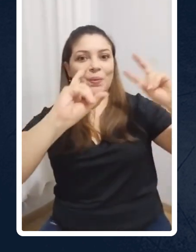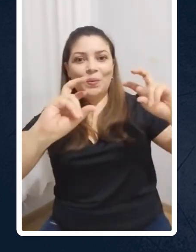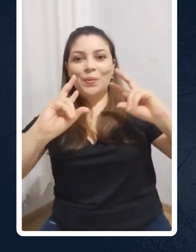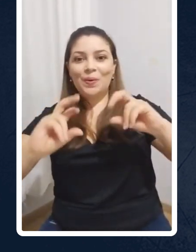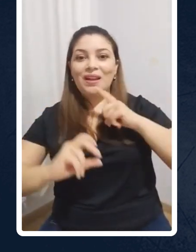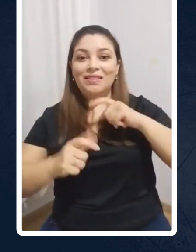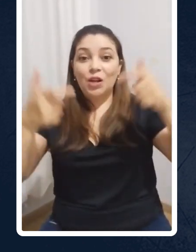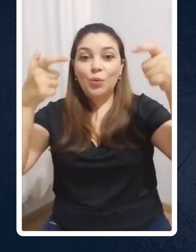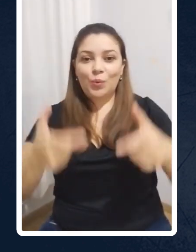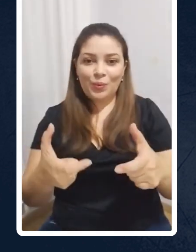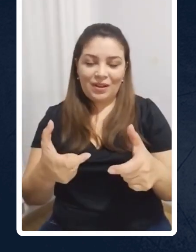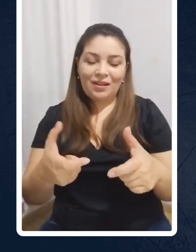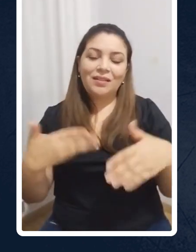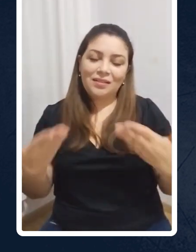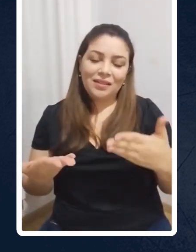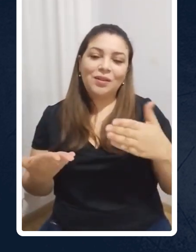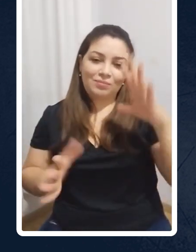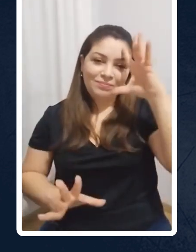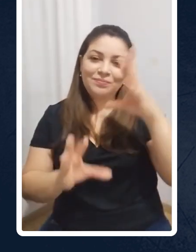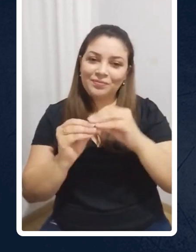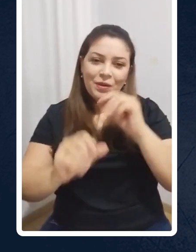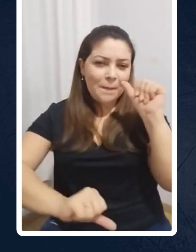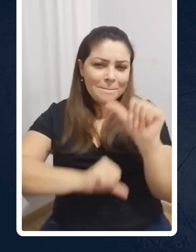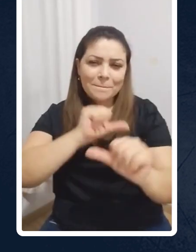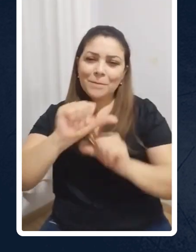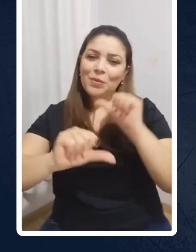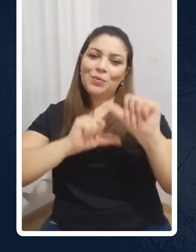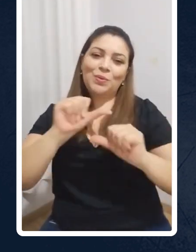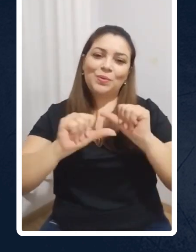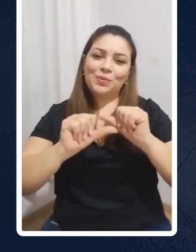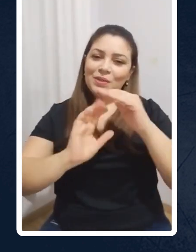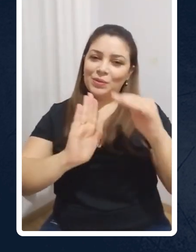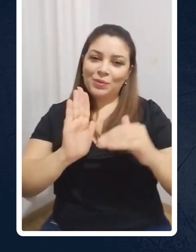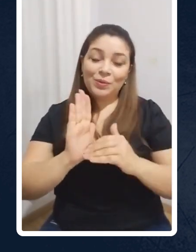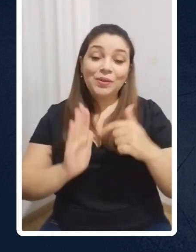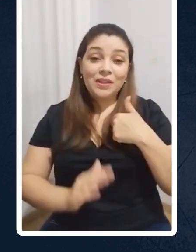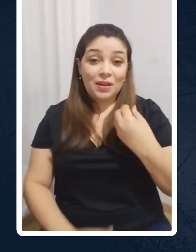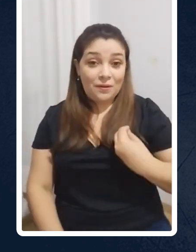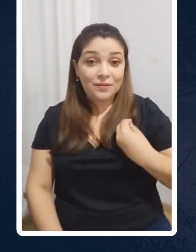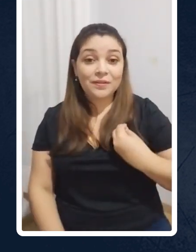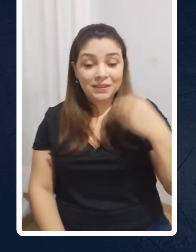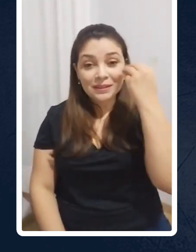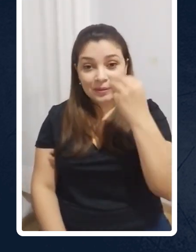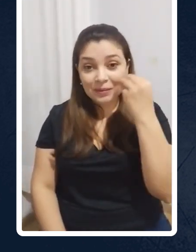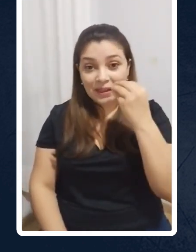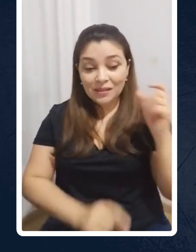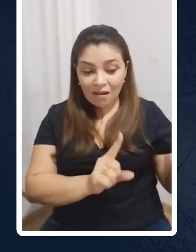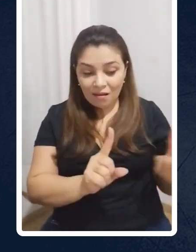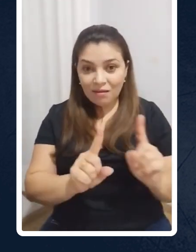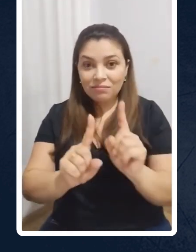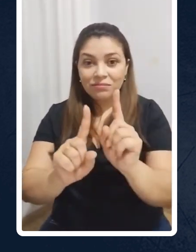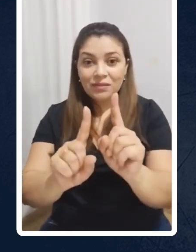Eu tive a oportunidade também de viver essa experiência acompanhando uma filha surda. Quando entrávamos em